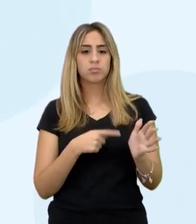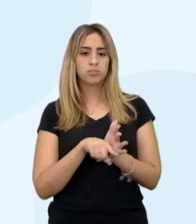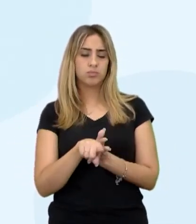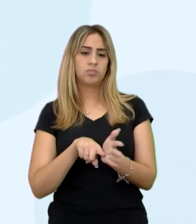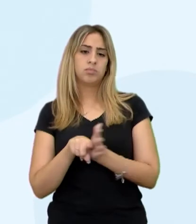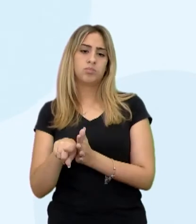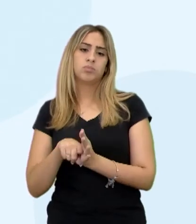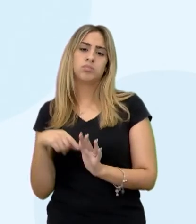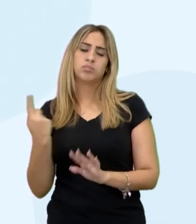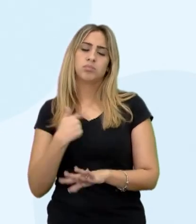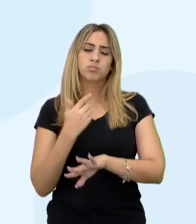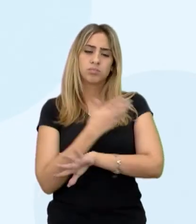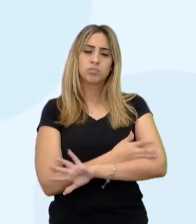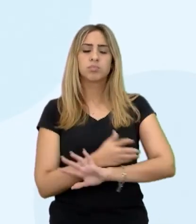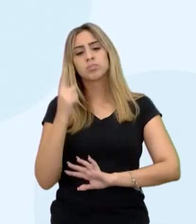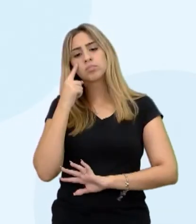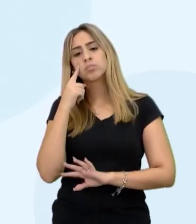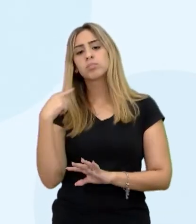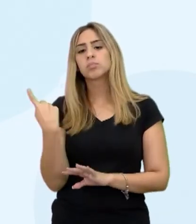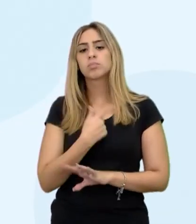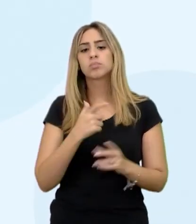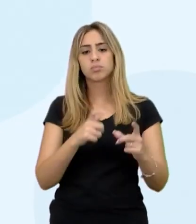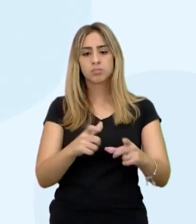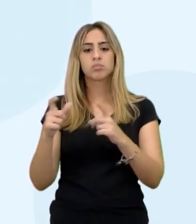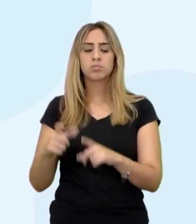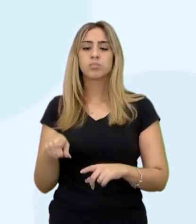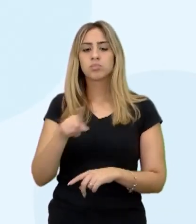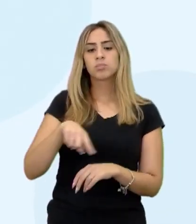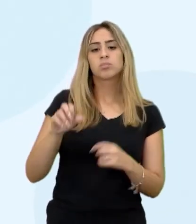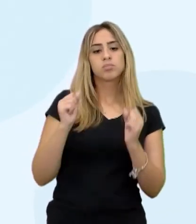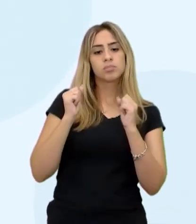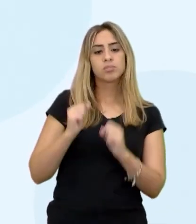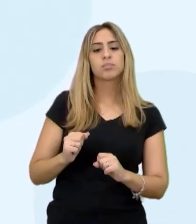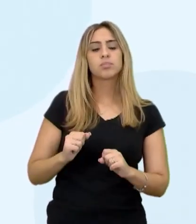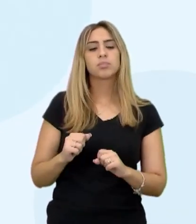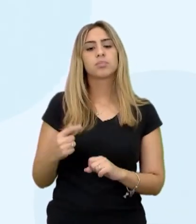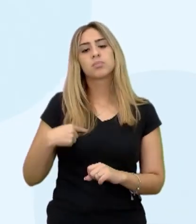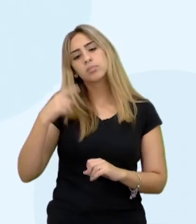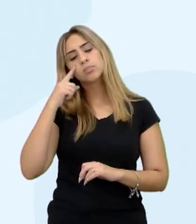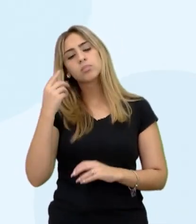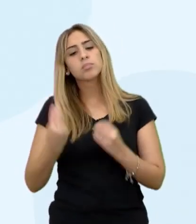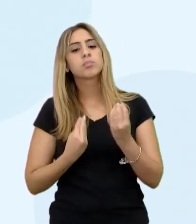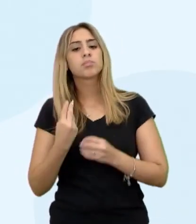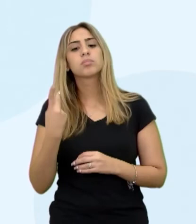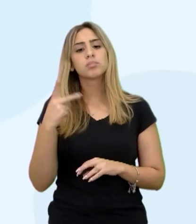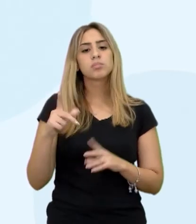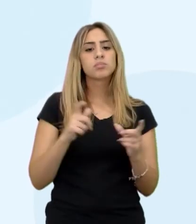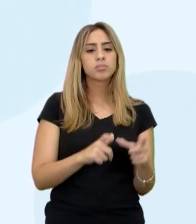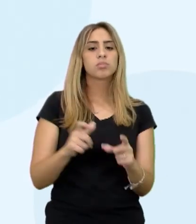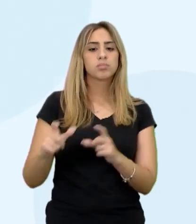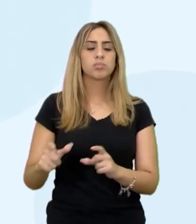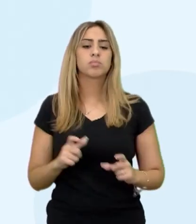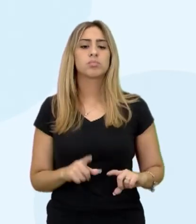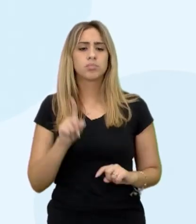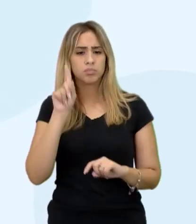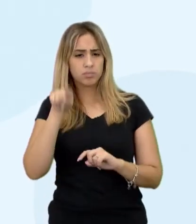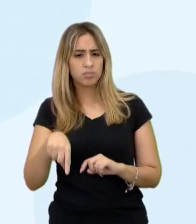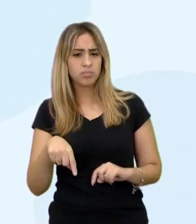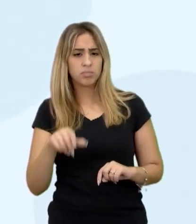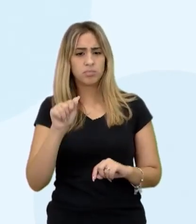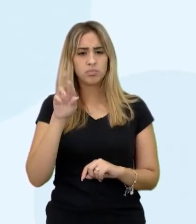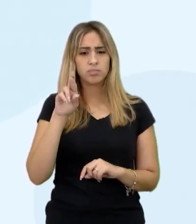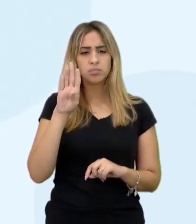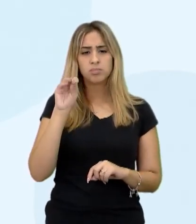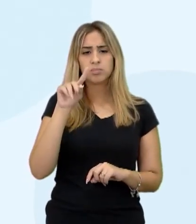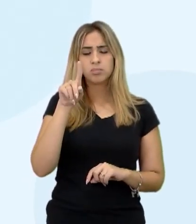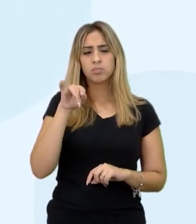pesquisa e vamos começar a pensar no nosso bairro. E aí, vocês podem começar a pensar assim, ó, o seu bairro, né? Ele é